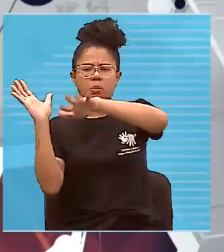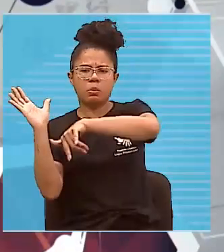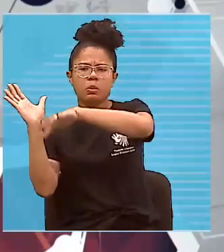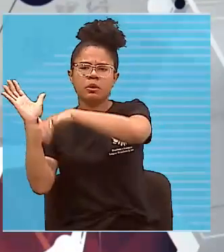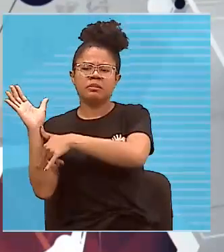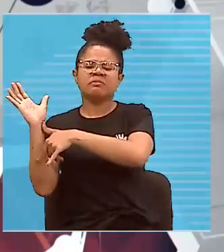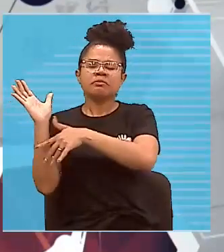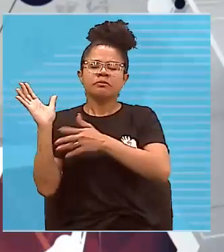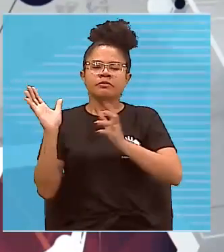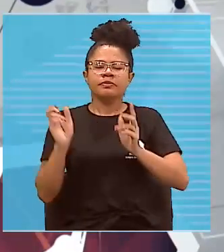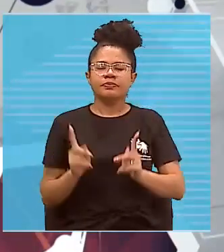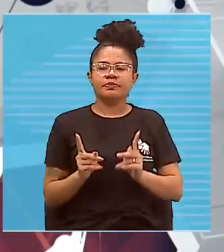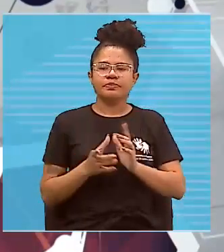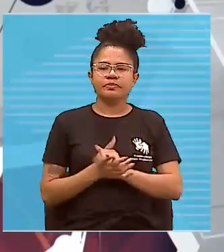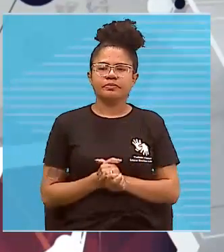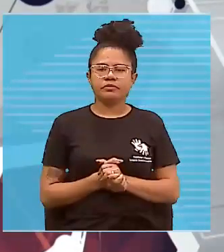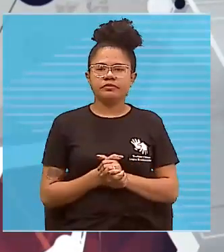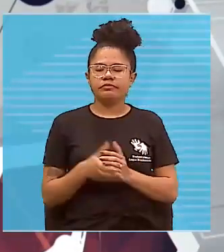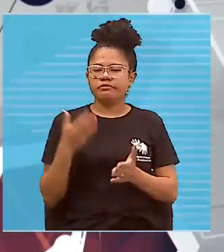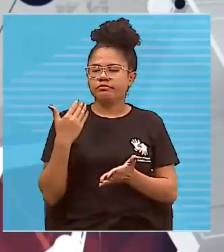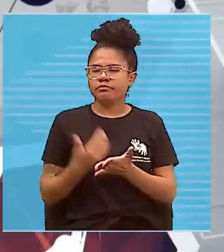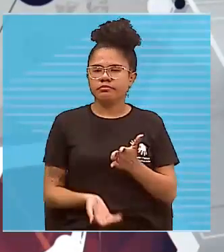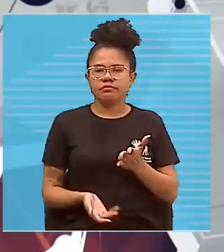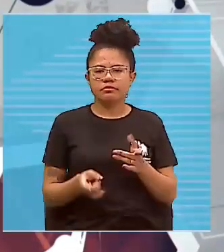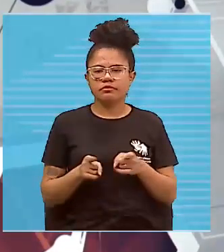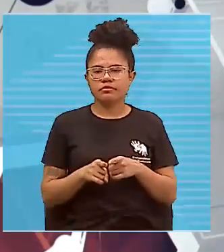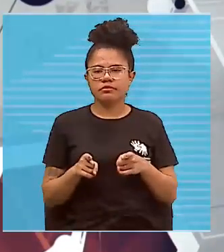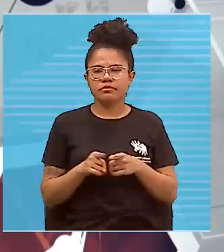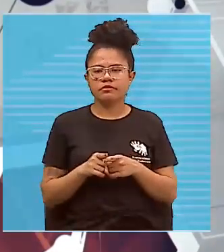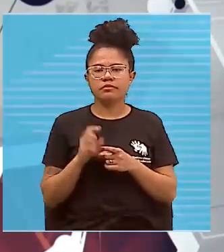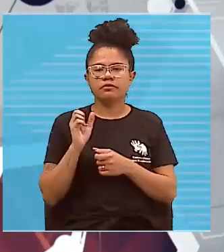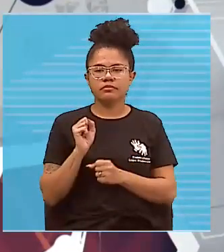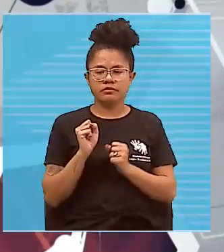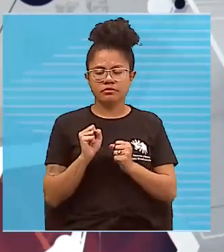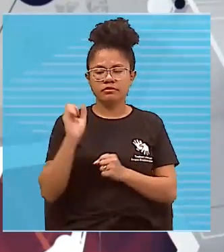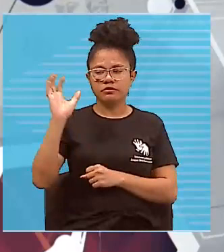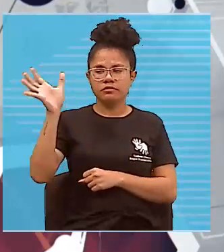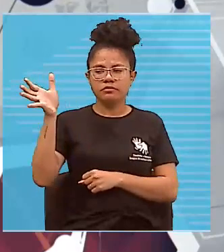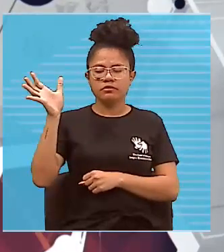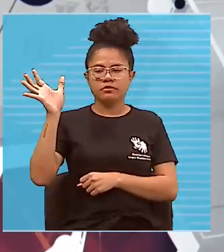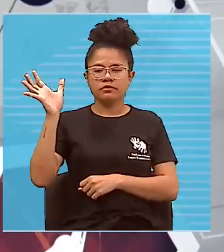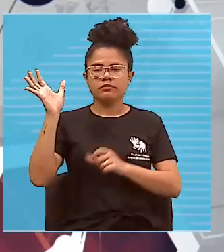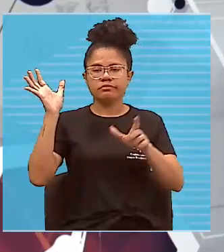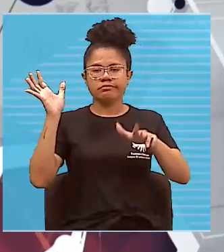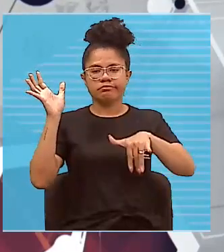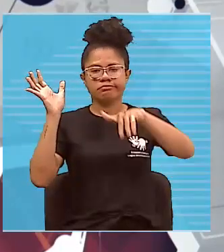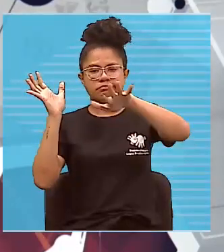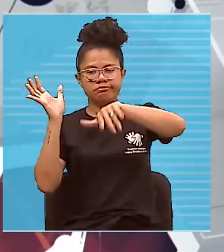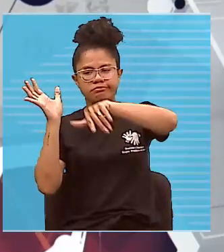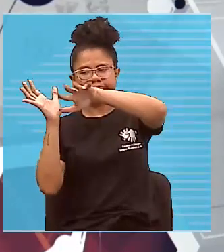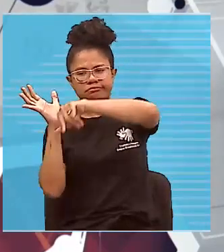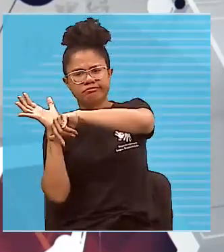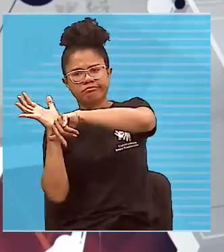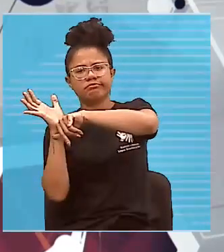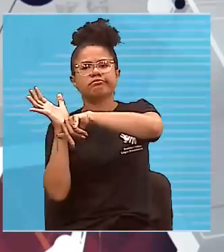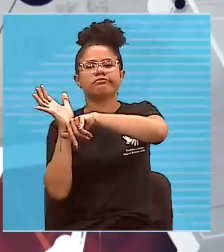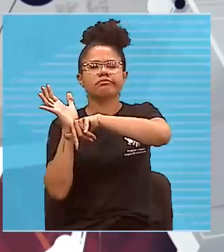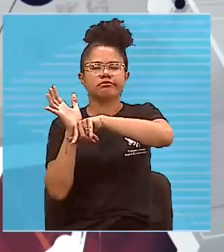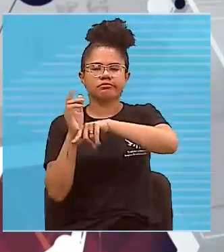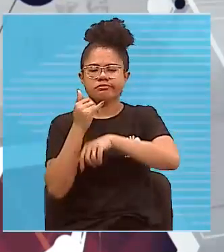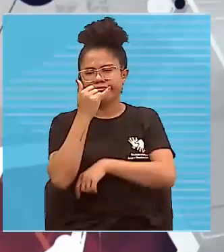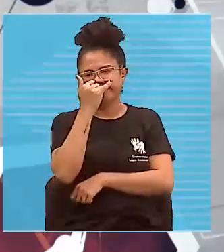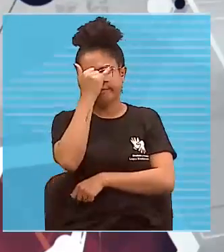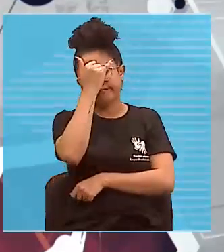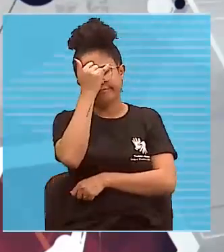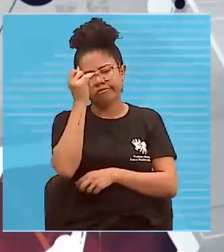fica desorientada e se perde no voo e pode bater nos aerogeradores. Isso aí dá problema, né? Então, a gente precisa